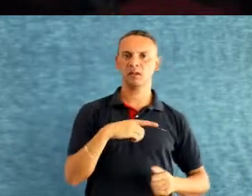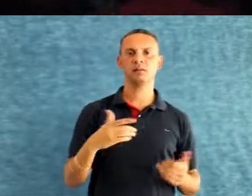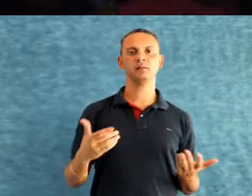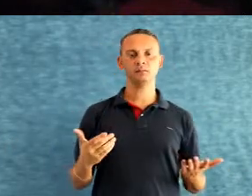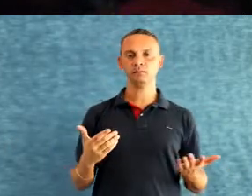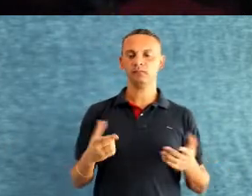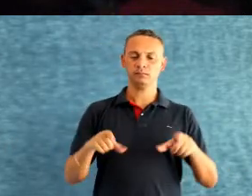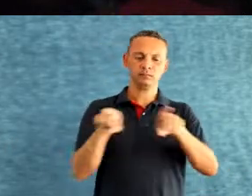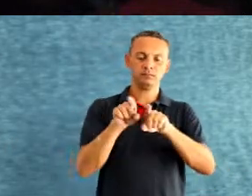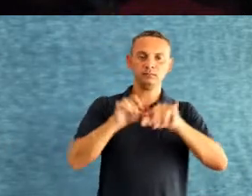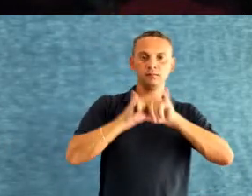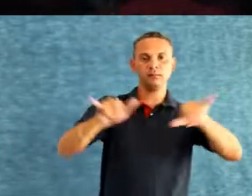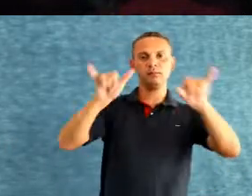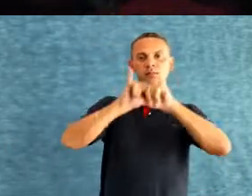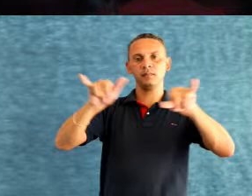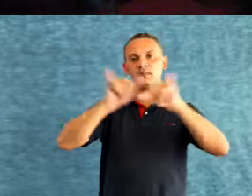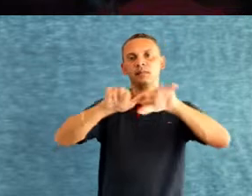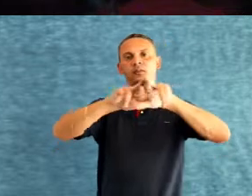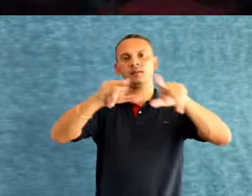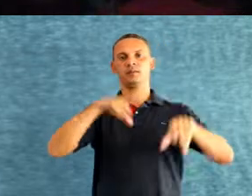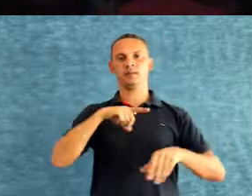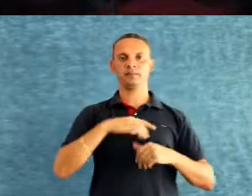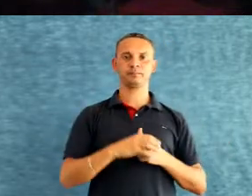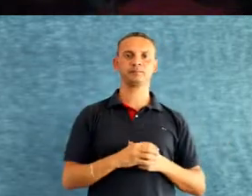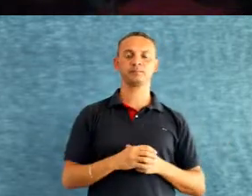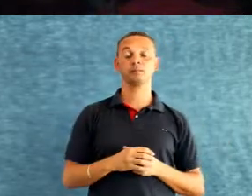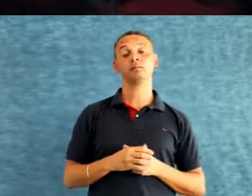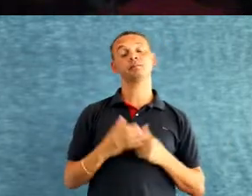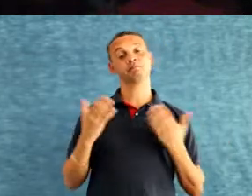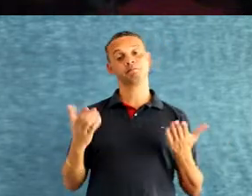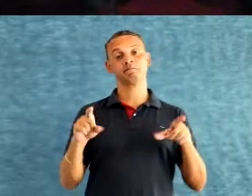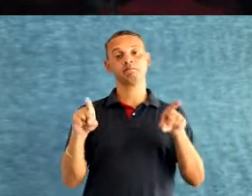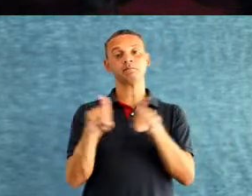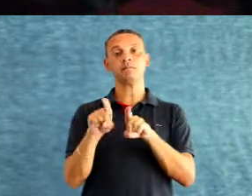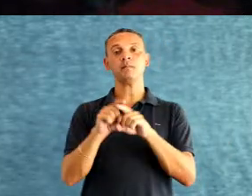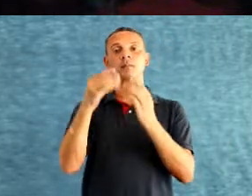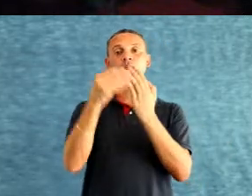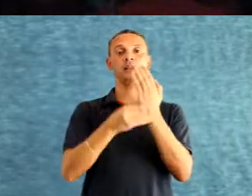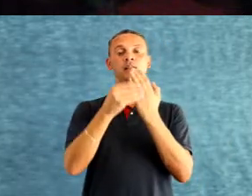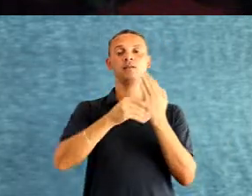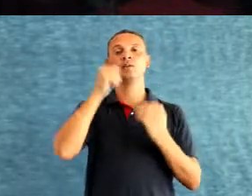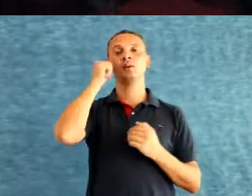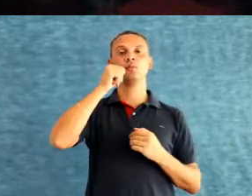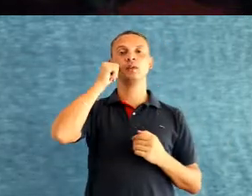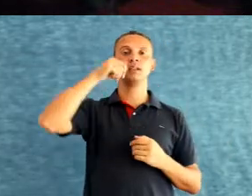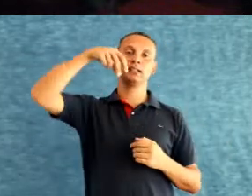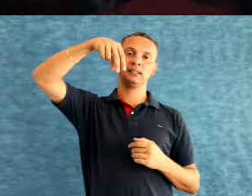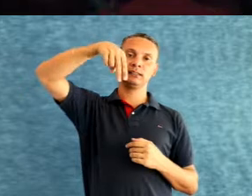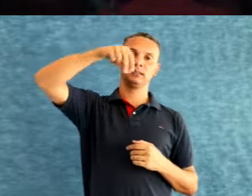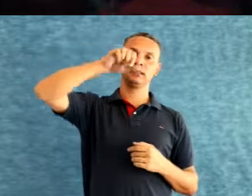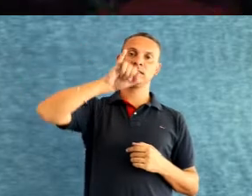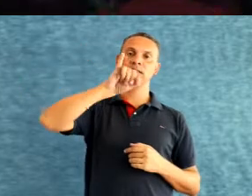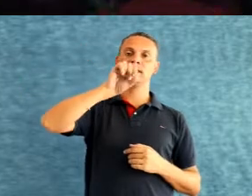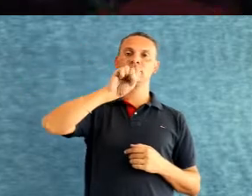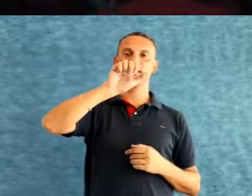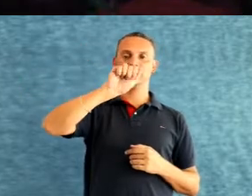publicações, principalmente dos positivistas. Há ainda outros livros de Nísia que causam admiração dos leitores, como A